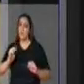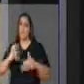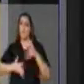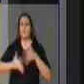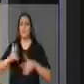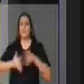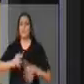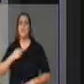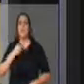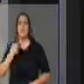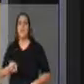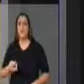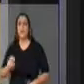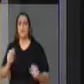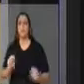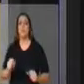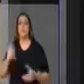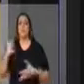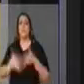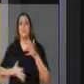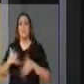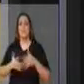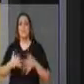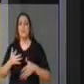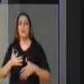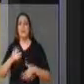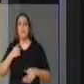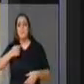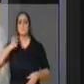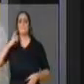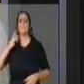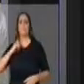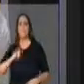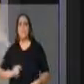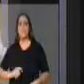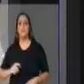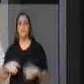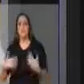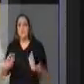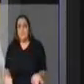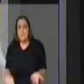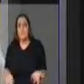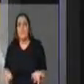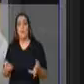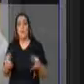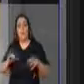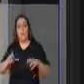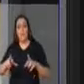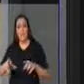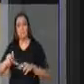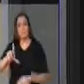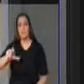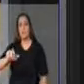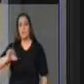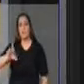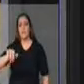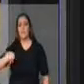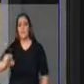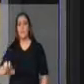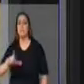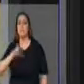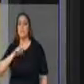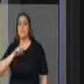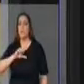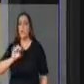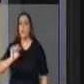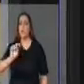que pode vir a prejudicar a deglutição, ou seja, além do câncer de laringe, que são 8 mil